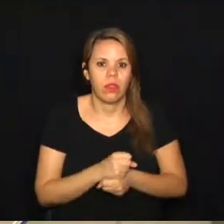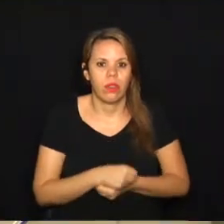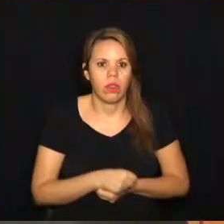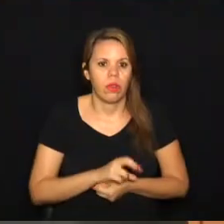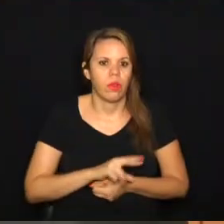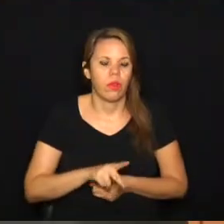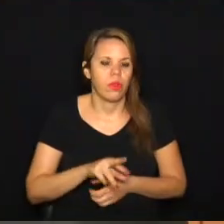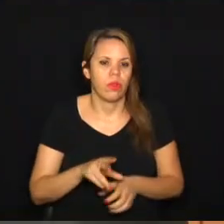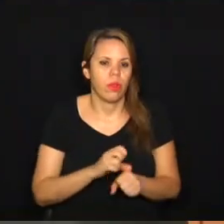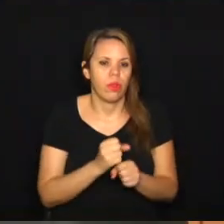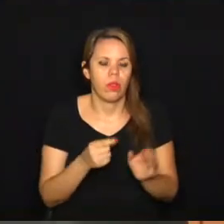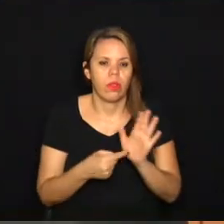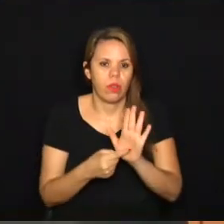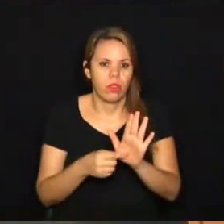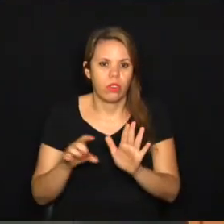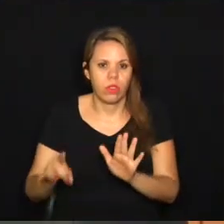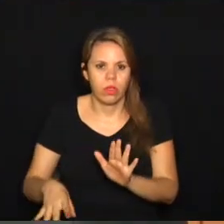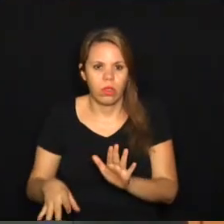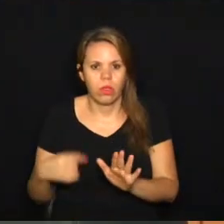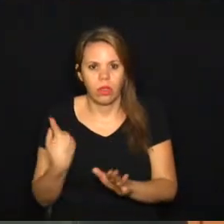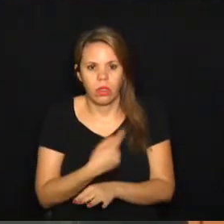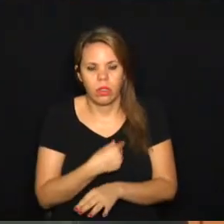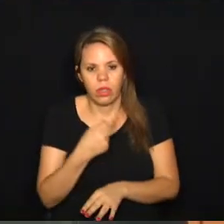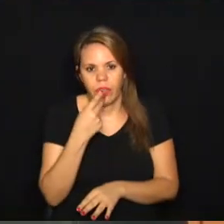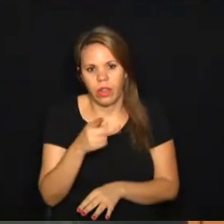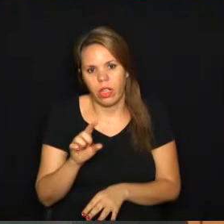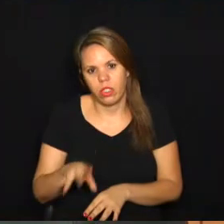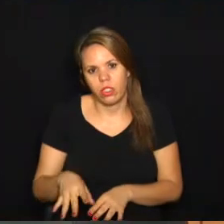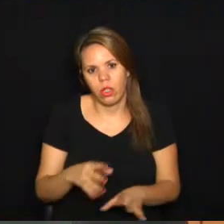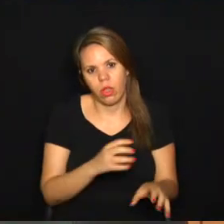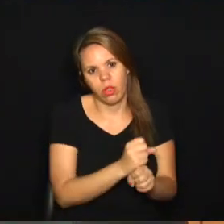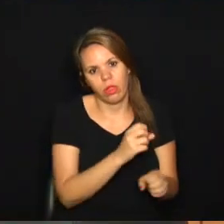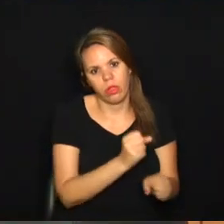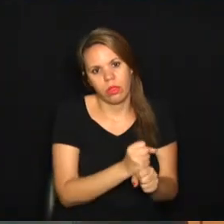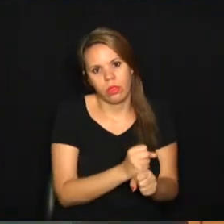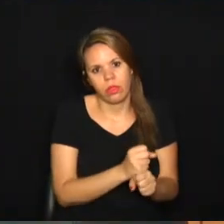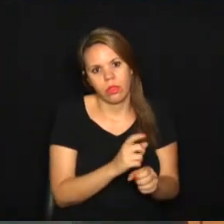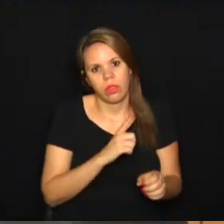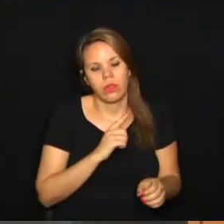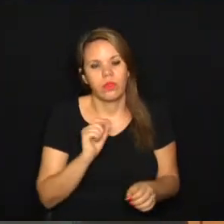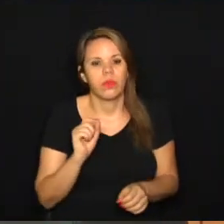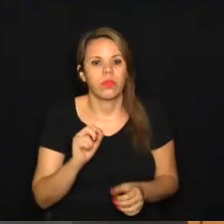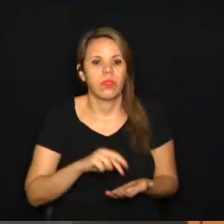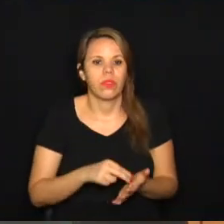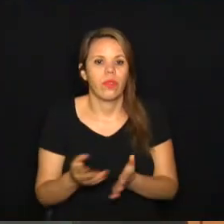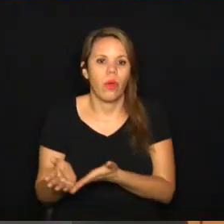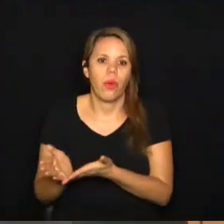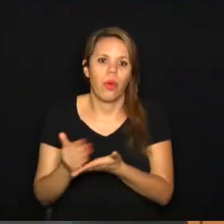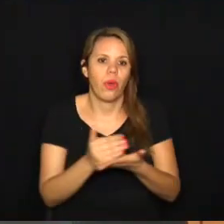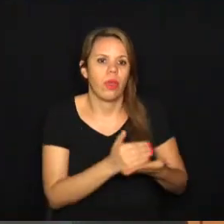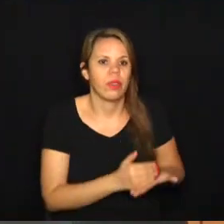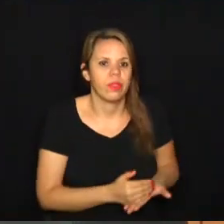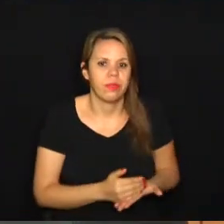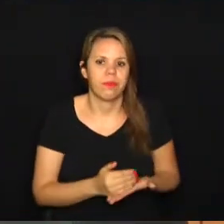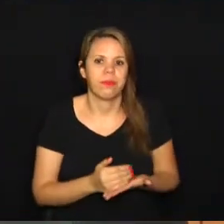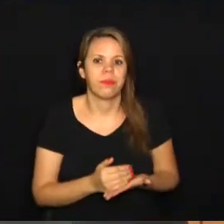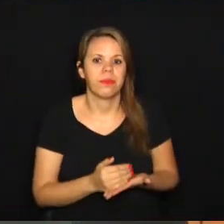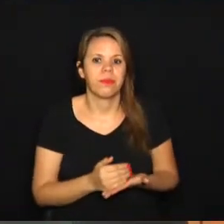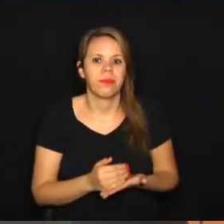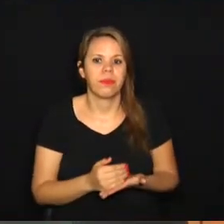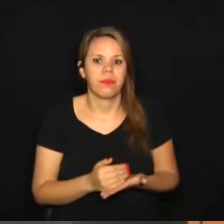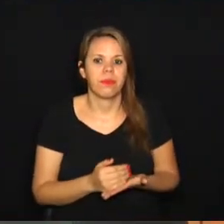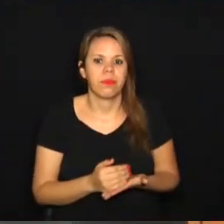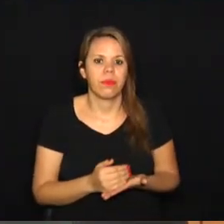não é contábil, ele é apenas financeiro. E aqui nós estamos falando, aqui é só contábil. Então, o que é arrecadado